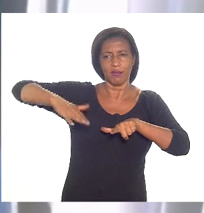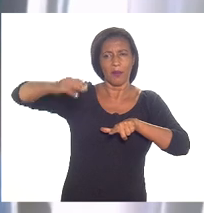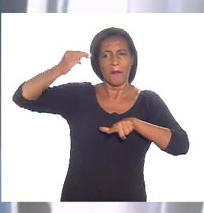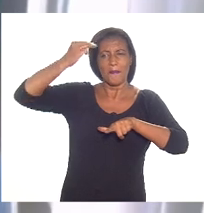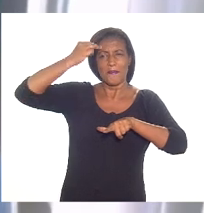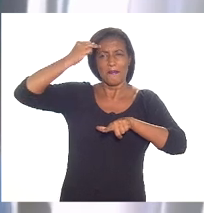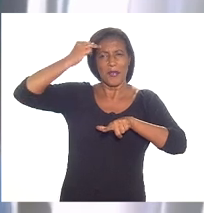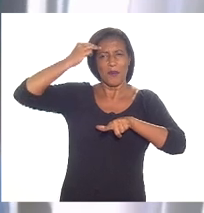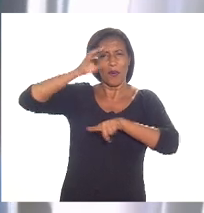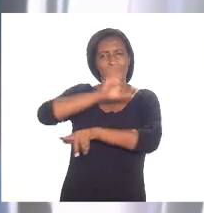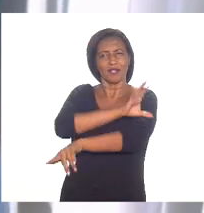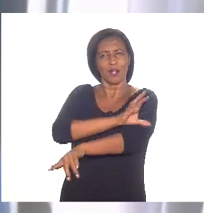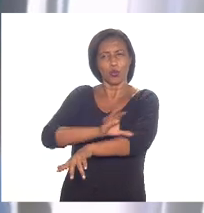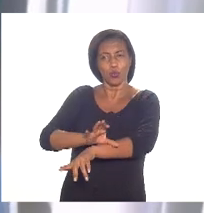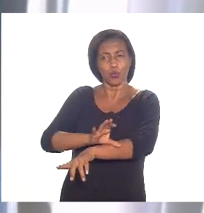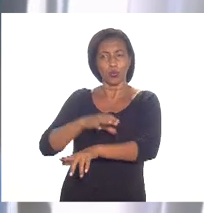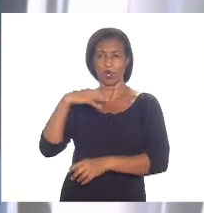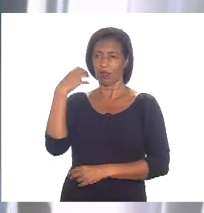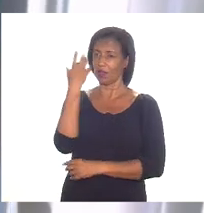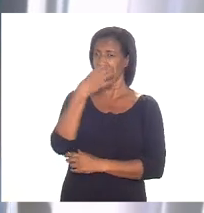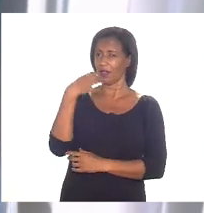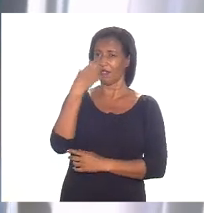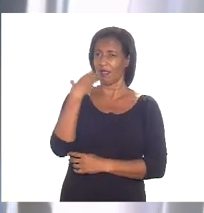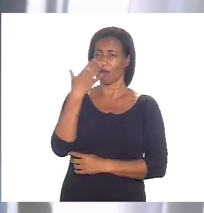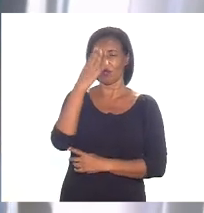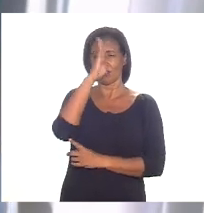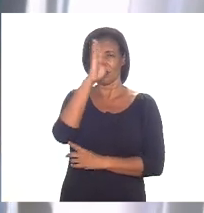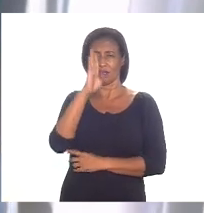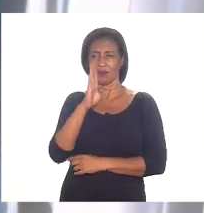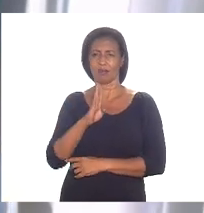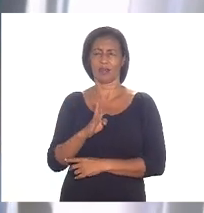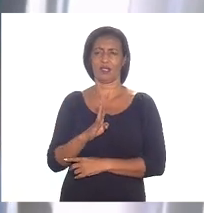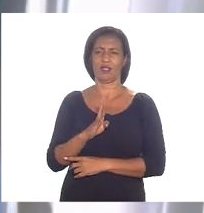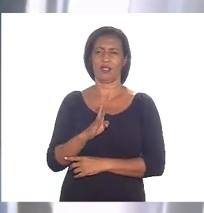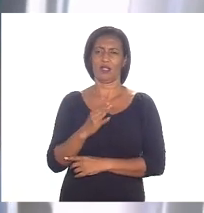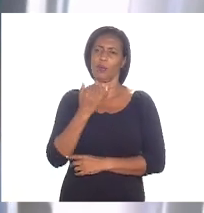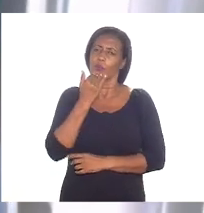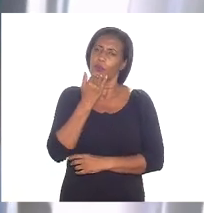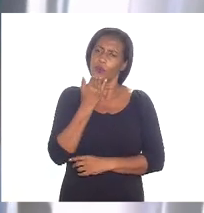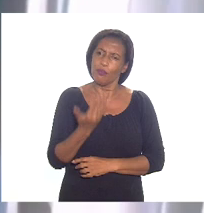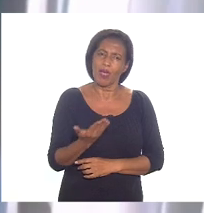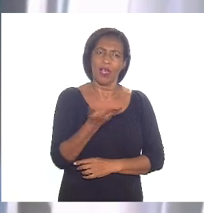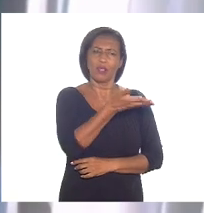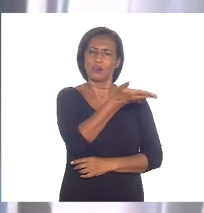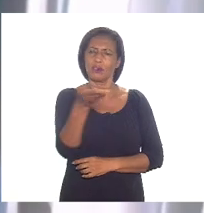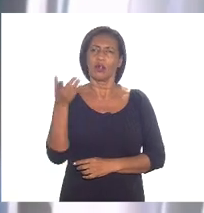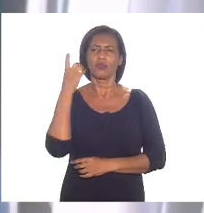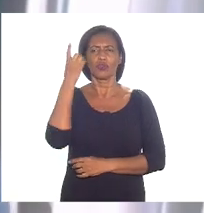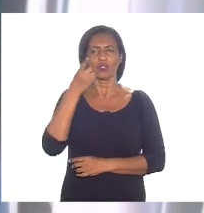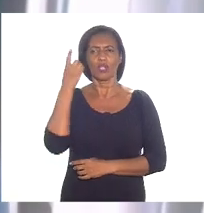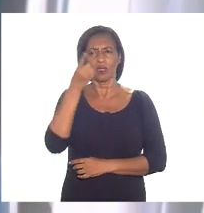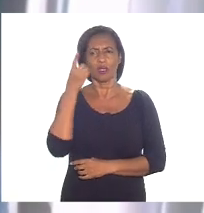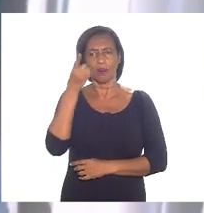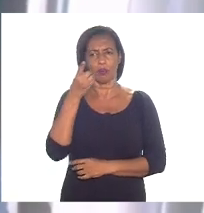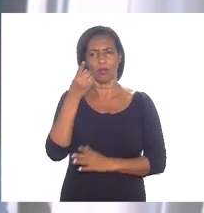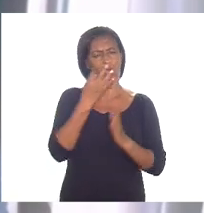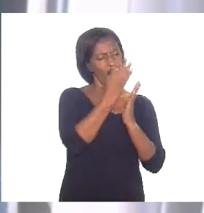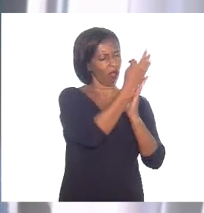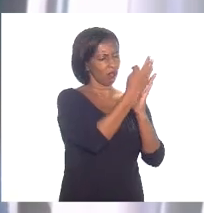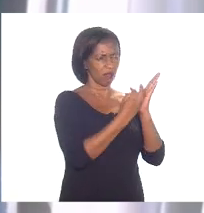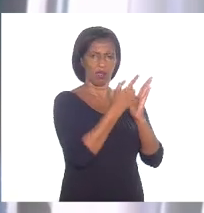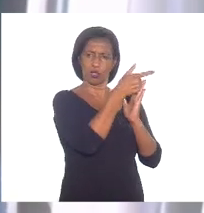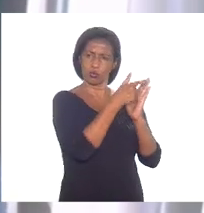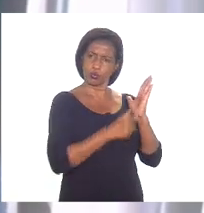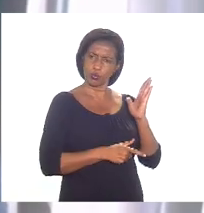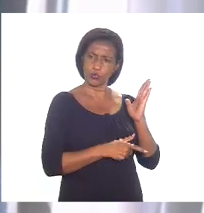da cultura e da música brasileira, que é o Canecão. Por isso, eu peço aos deputados e deputadas o apoio. Vamos tentar aperfeiçoar o texto até o momento que ele